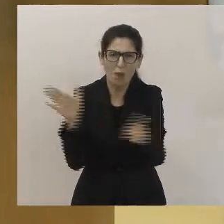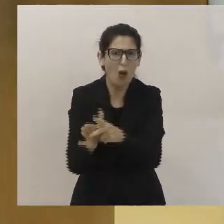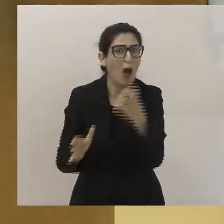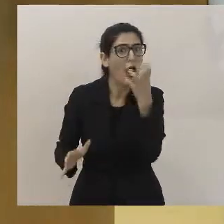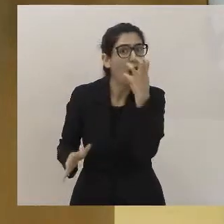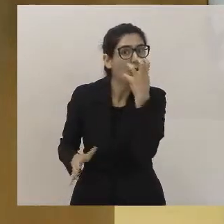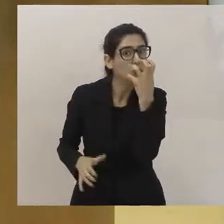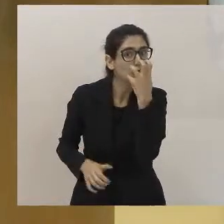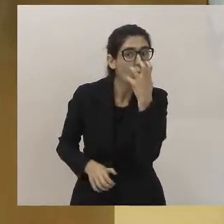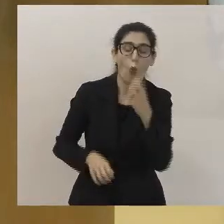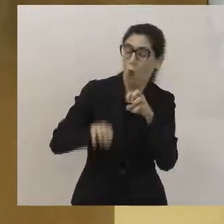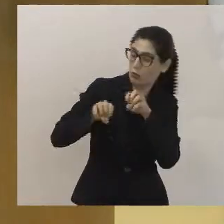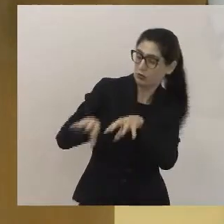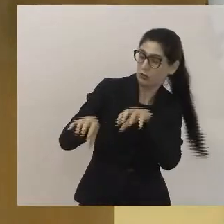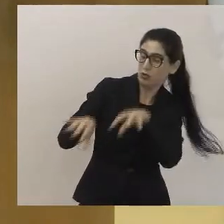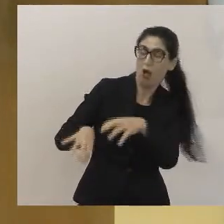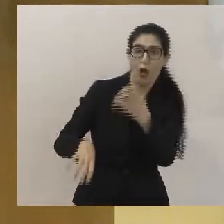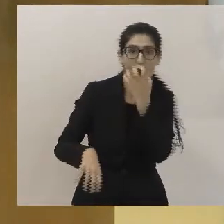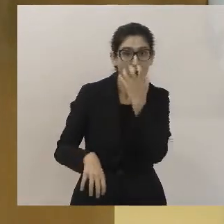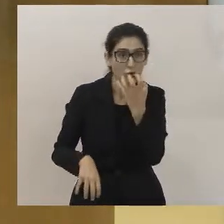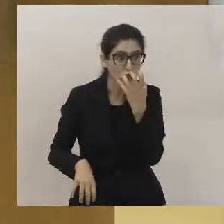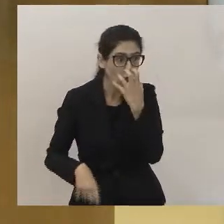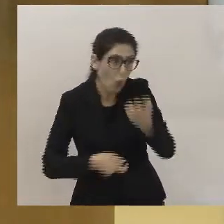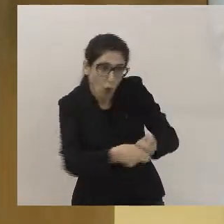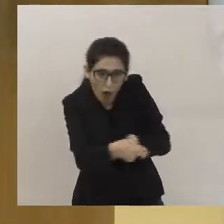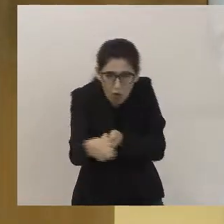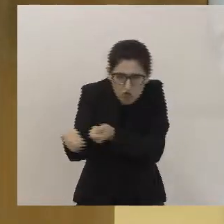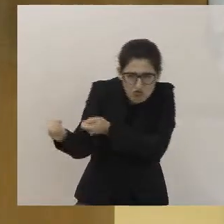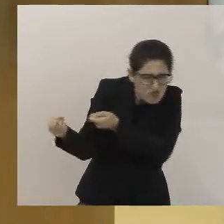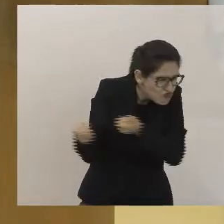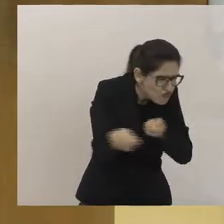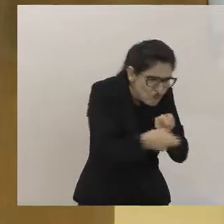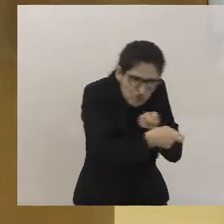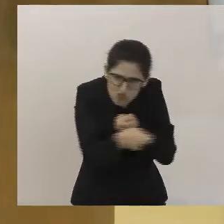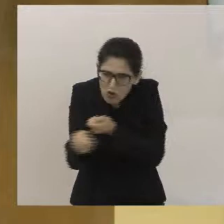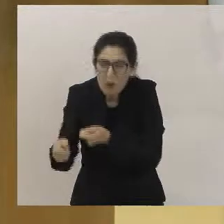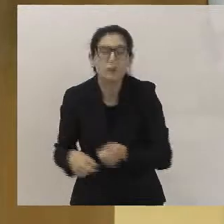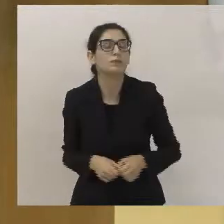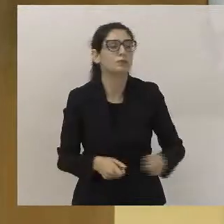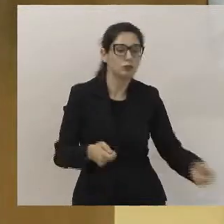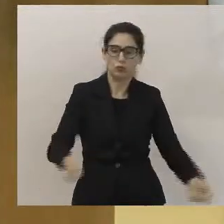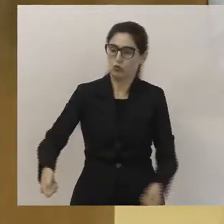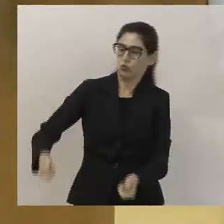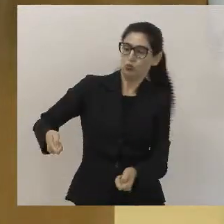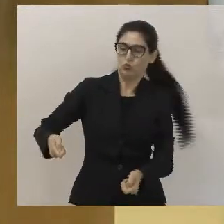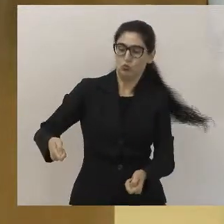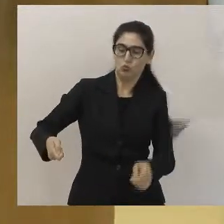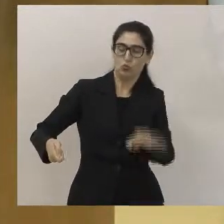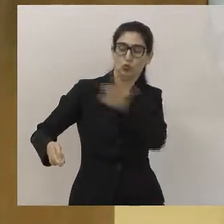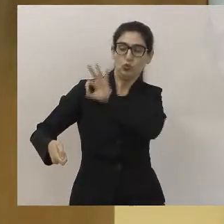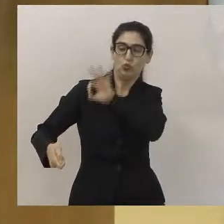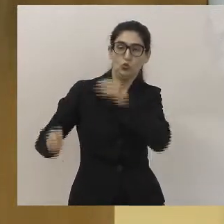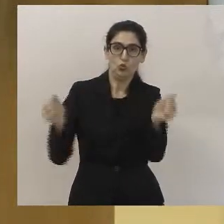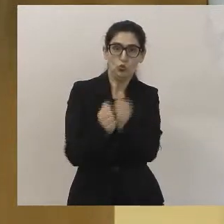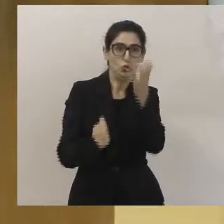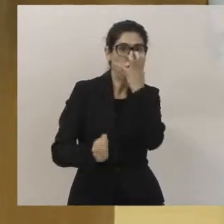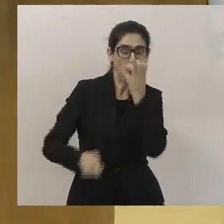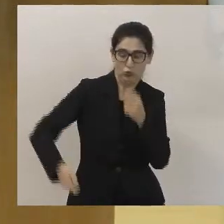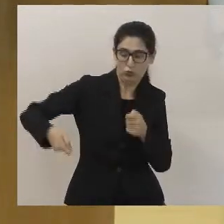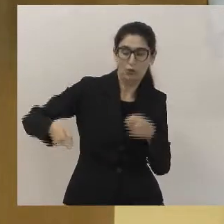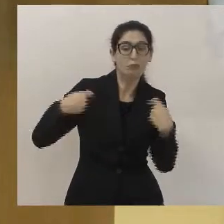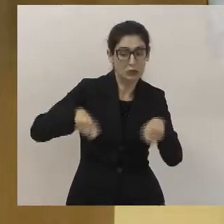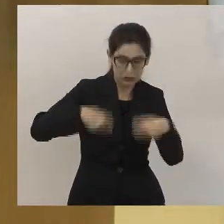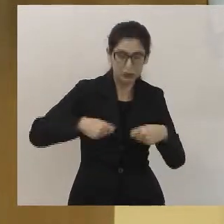os os guardas municipais tenham maior estrutura de fazer as suas abordagens preciso por